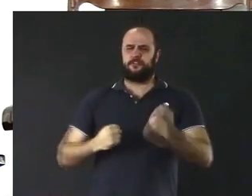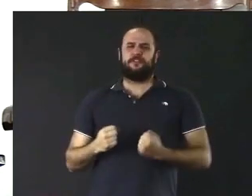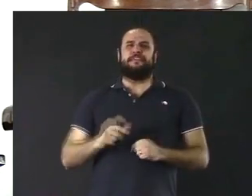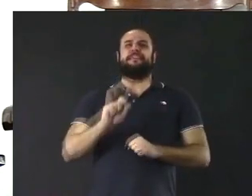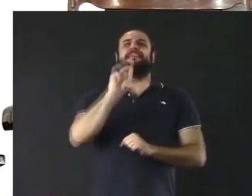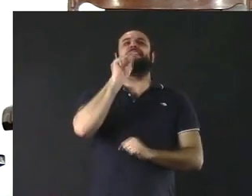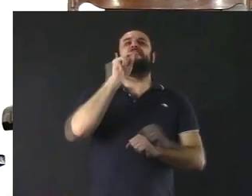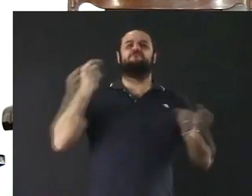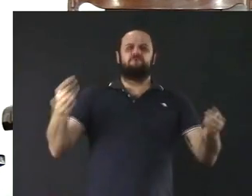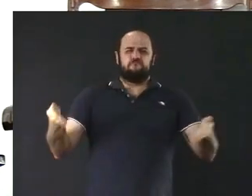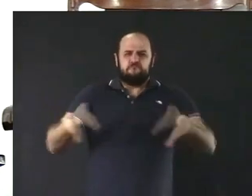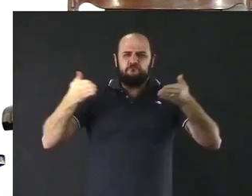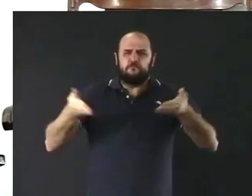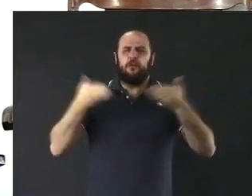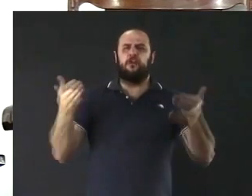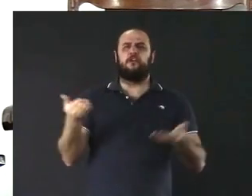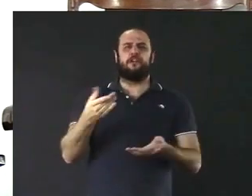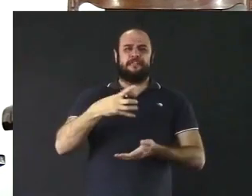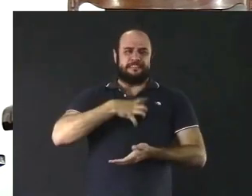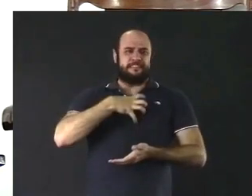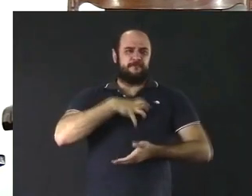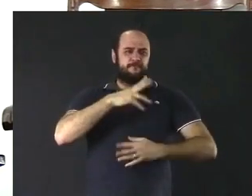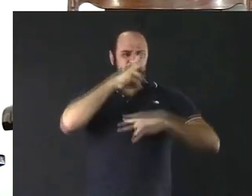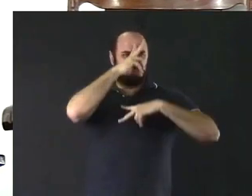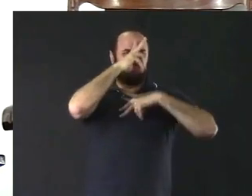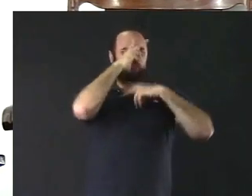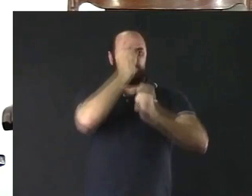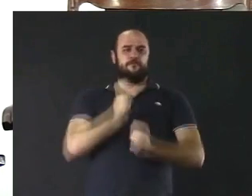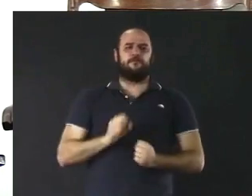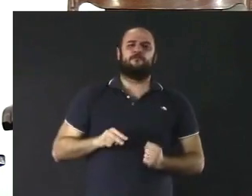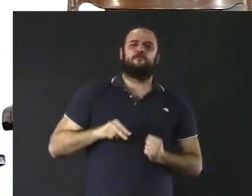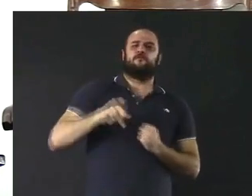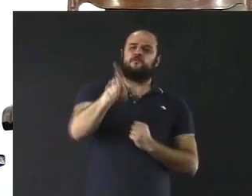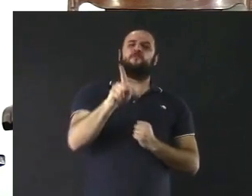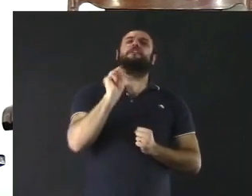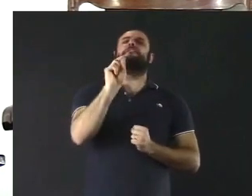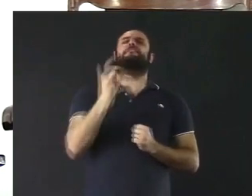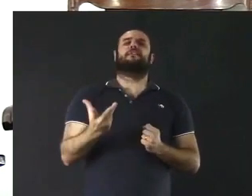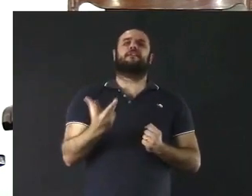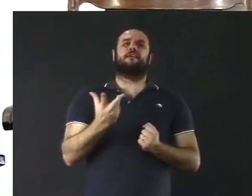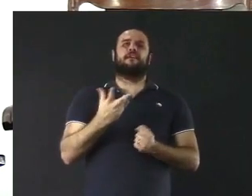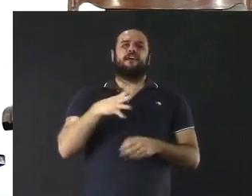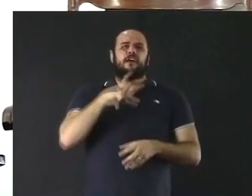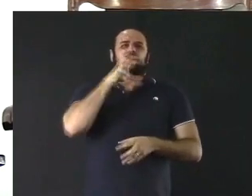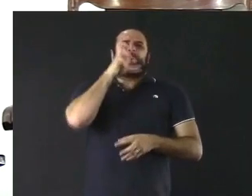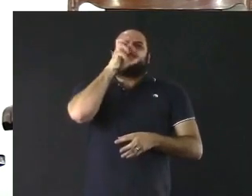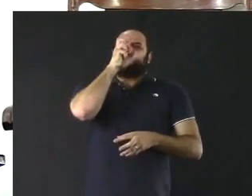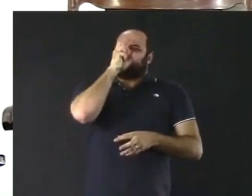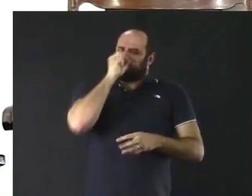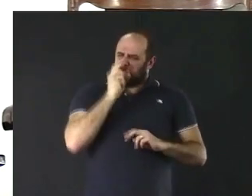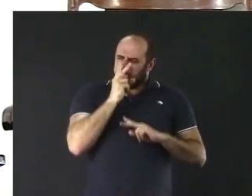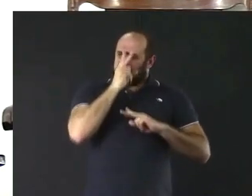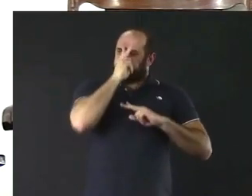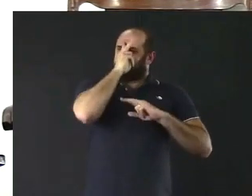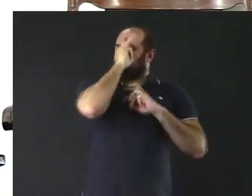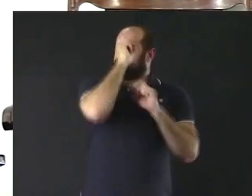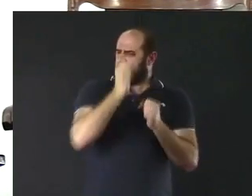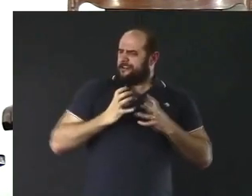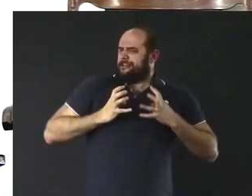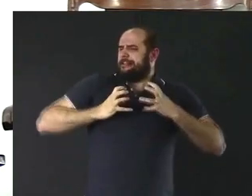a ter essa força a mais, buscar aquele último suspiro para